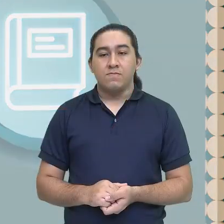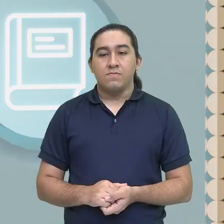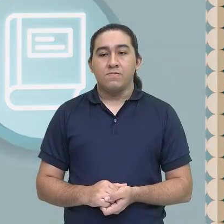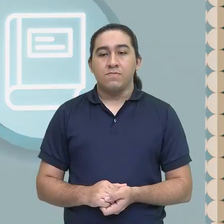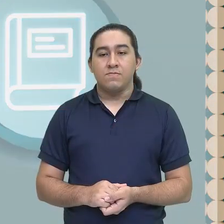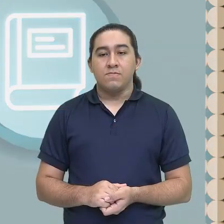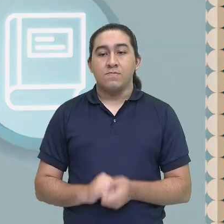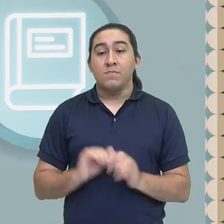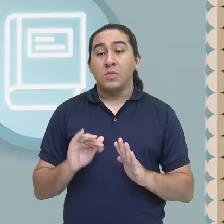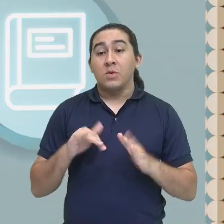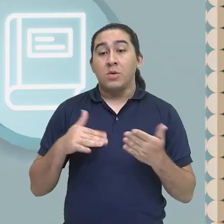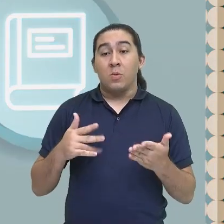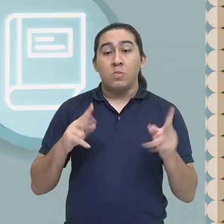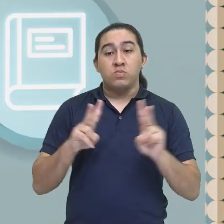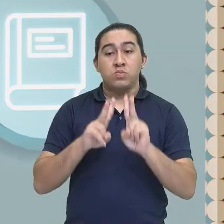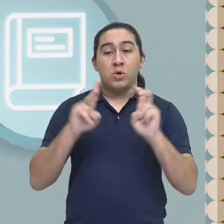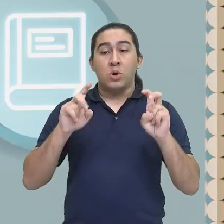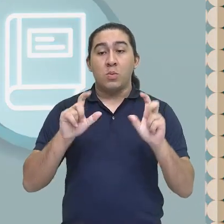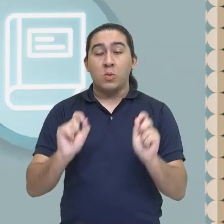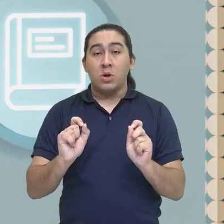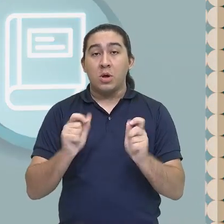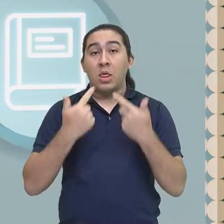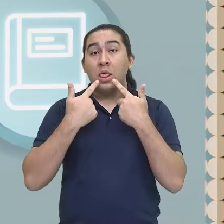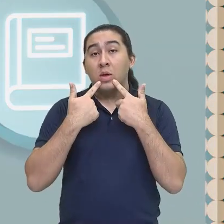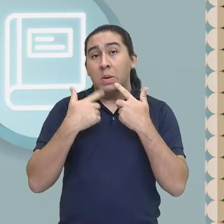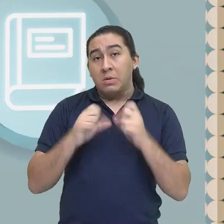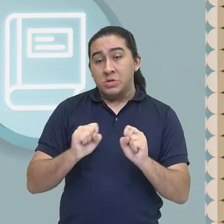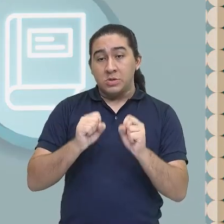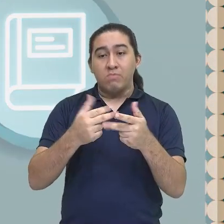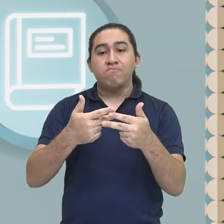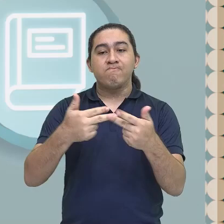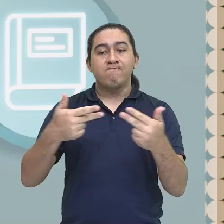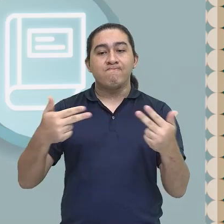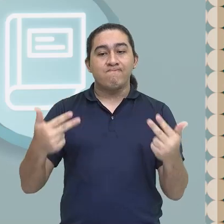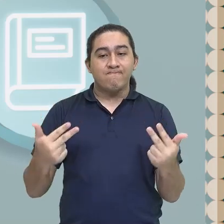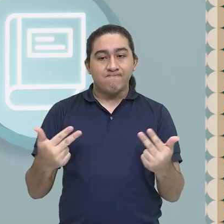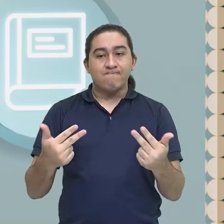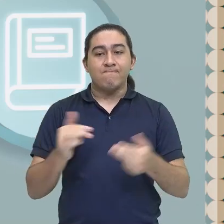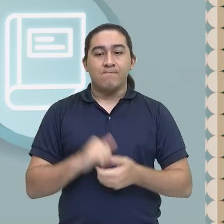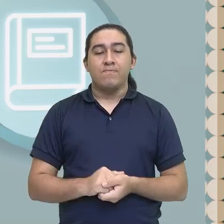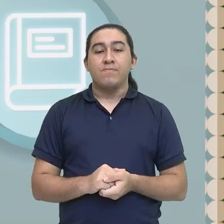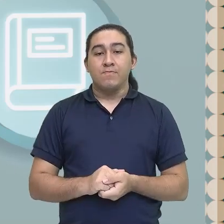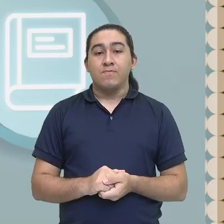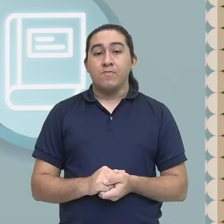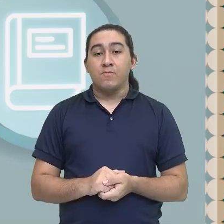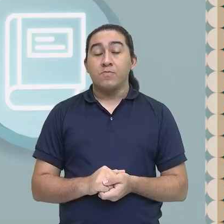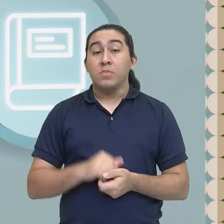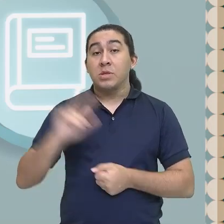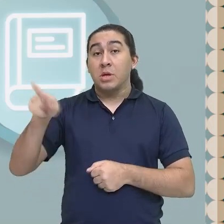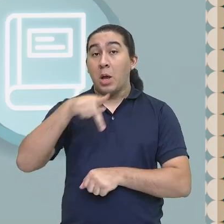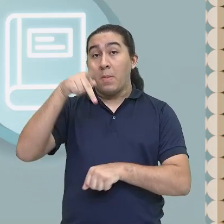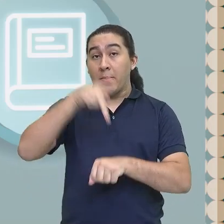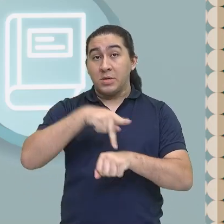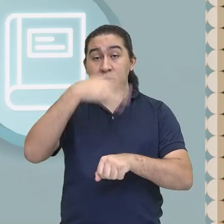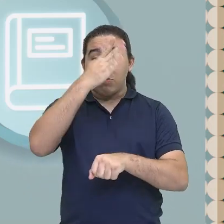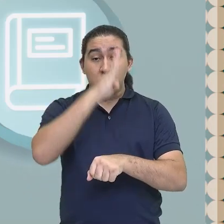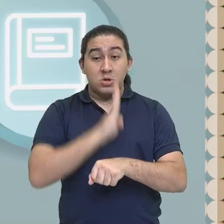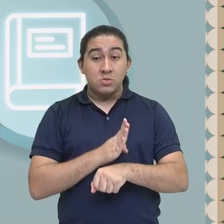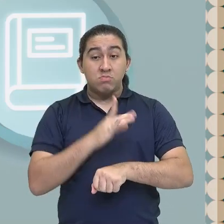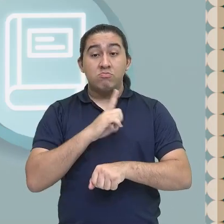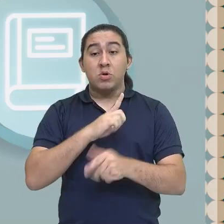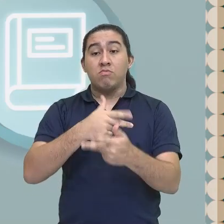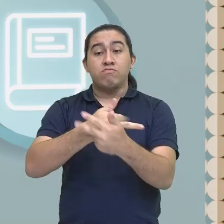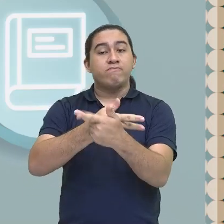Então, vamos falar de variação linguística, né? O Brasil tem uma diversidade enorme